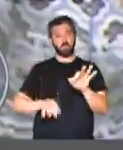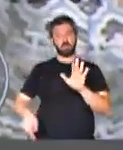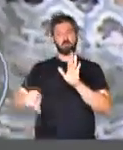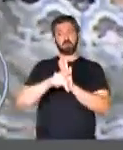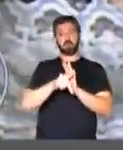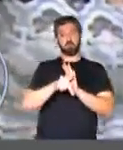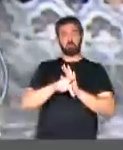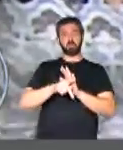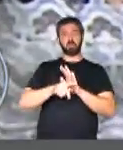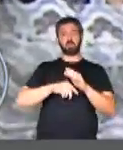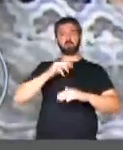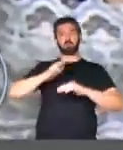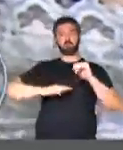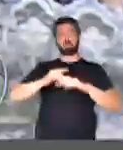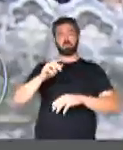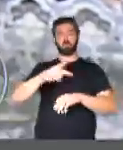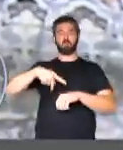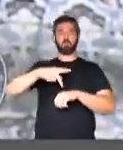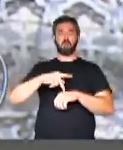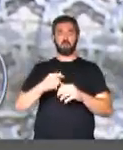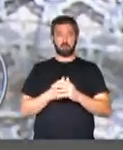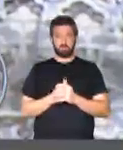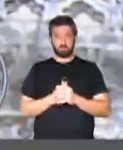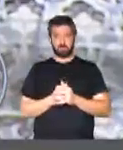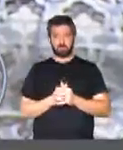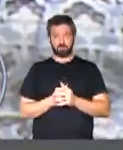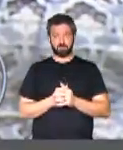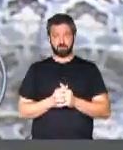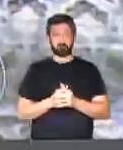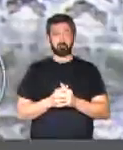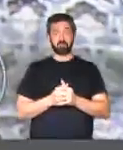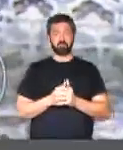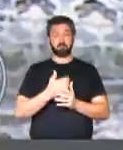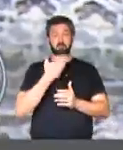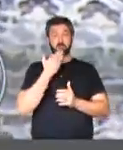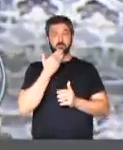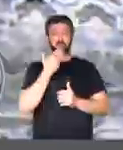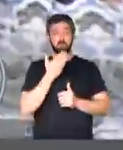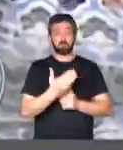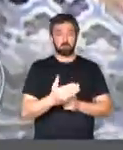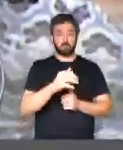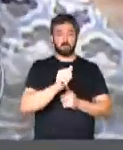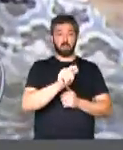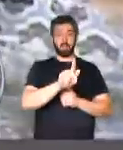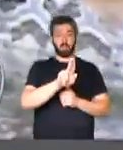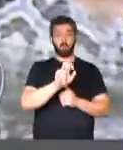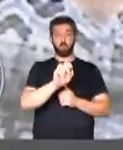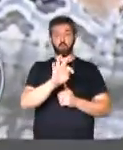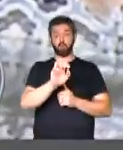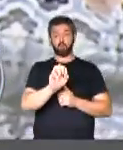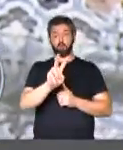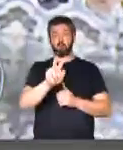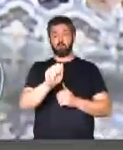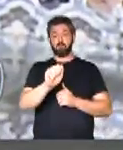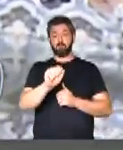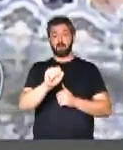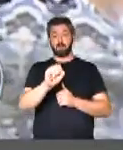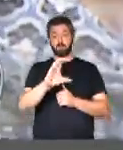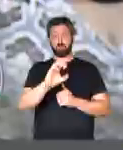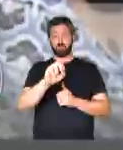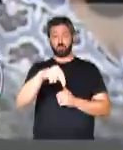organização dos trabalhadores no nosso país. Eu quero, em nome de Augusto Vasconcelos,